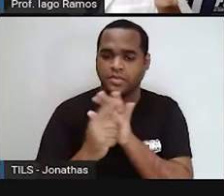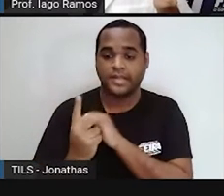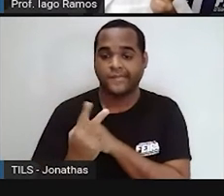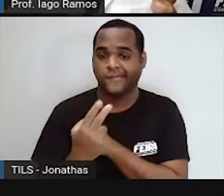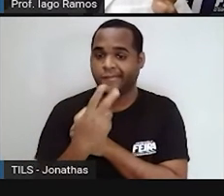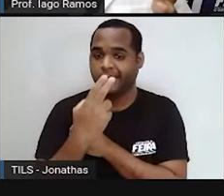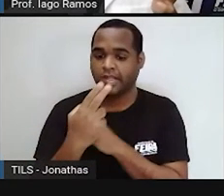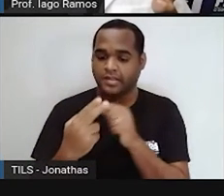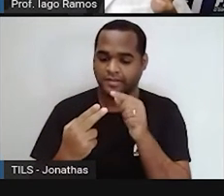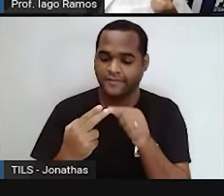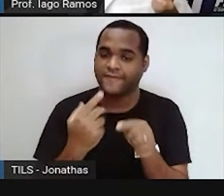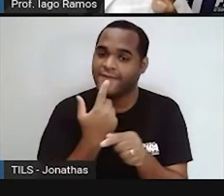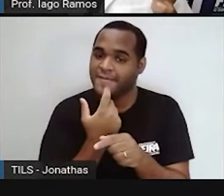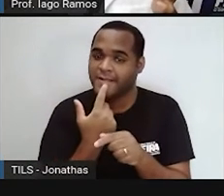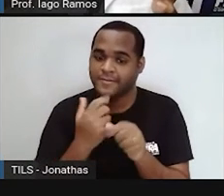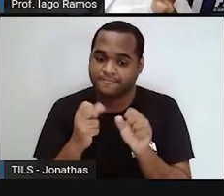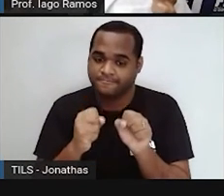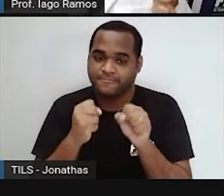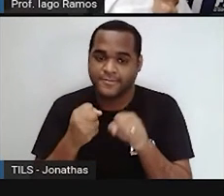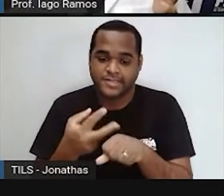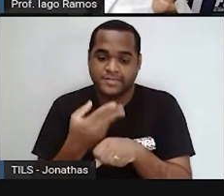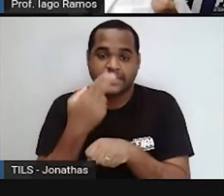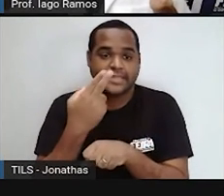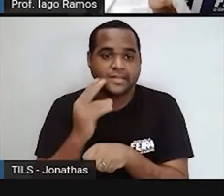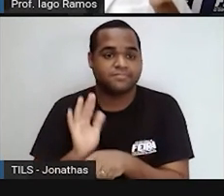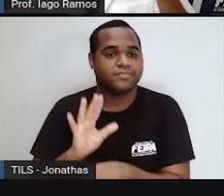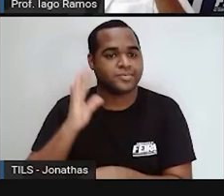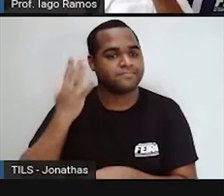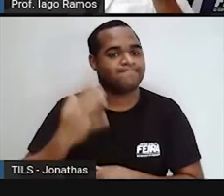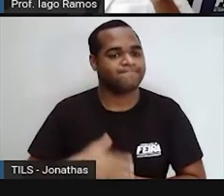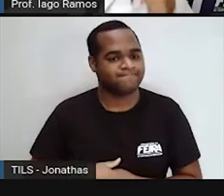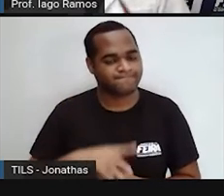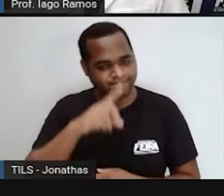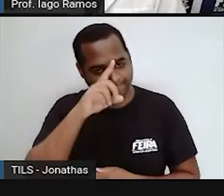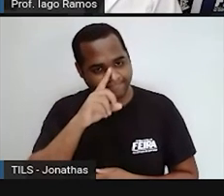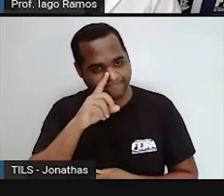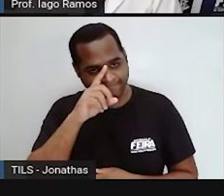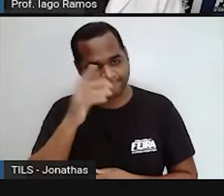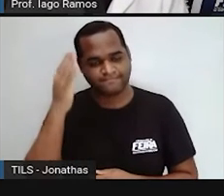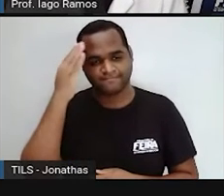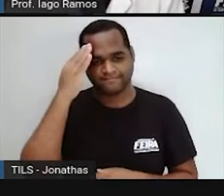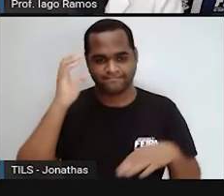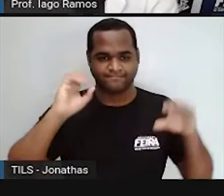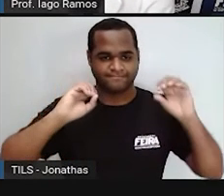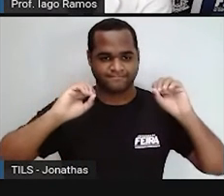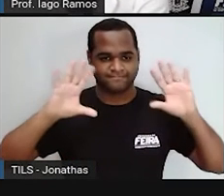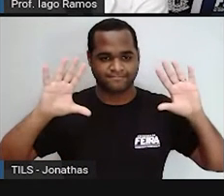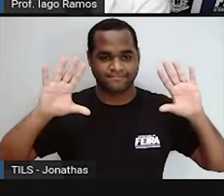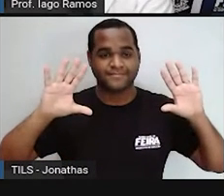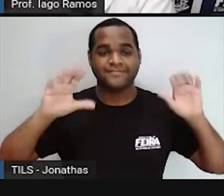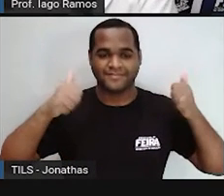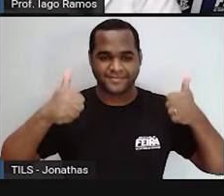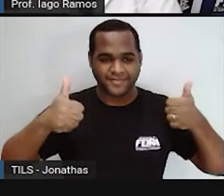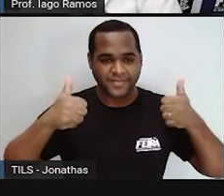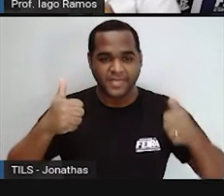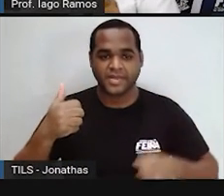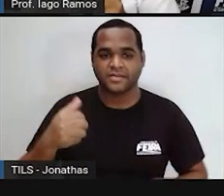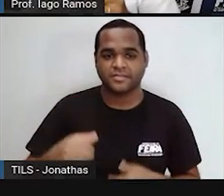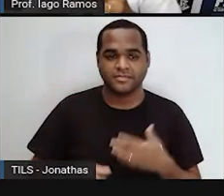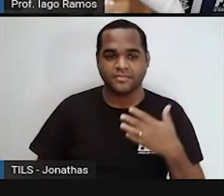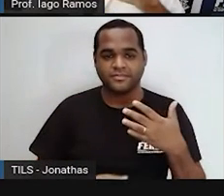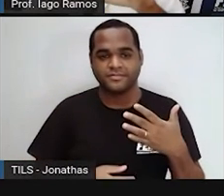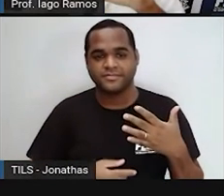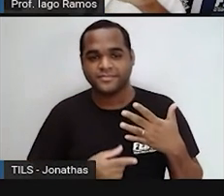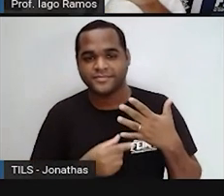tesoura sem ponta tá pede aí a companhia de um adulto para poder te ajudar aqui nesse momento tá bom e também